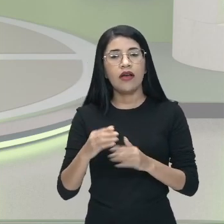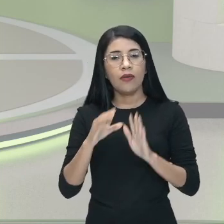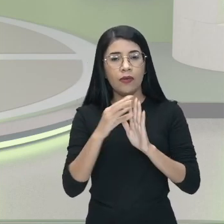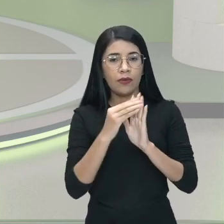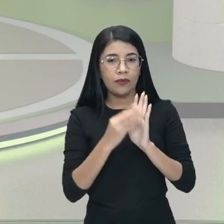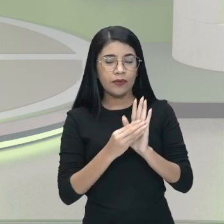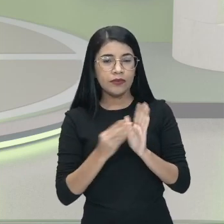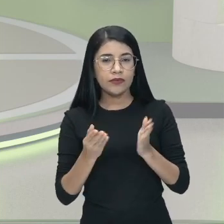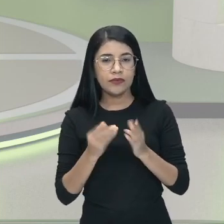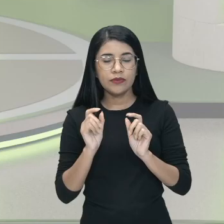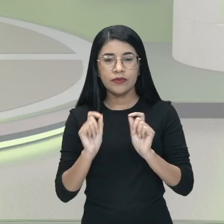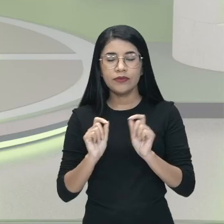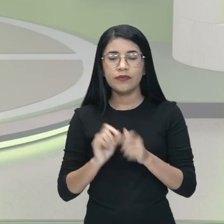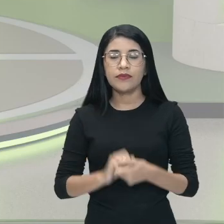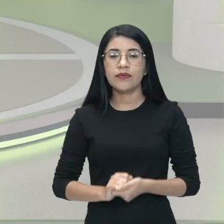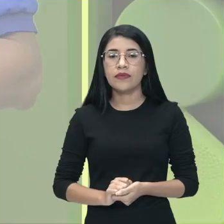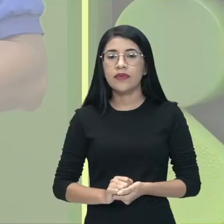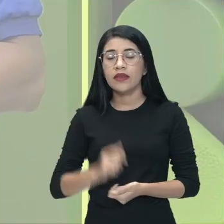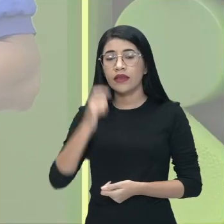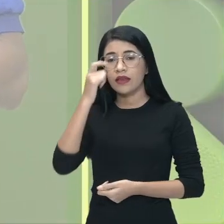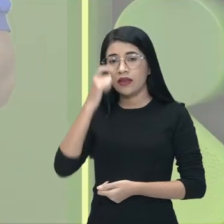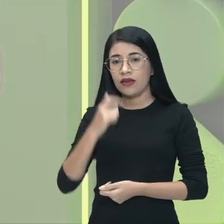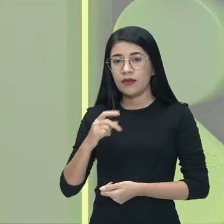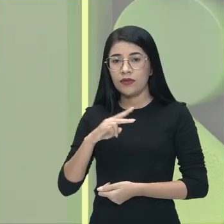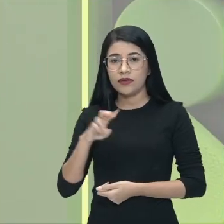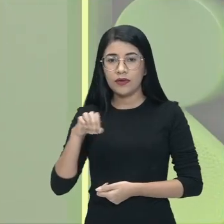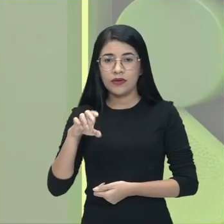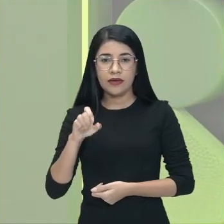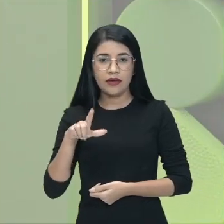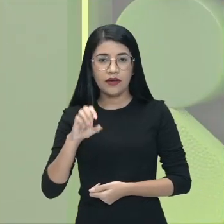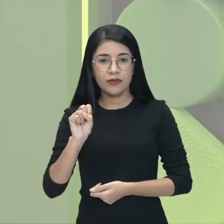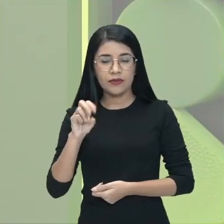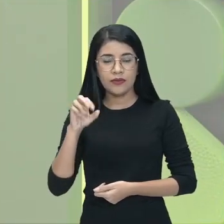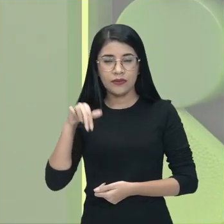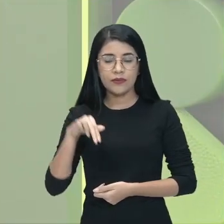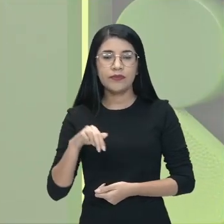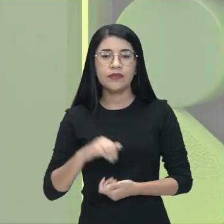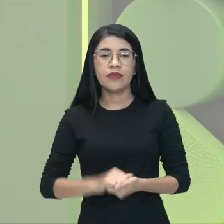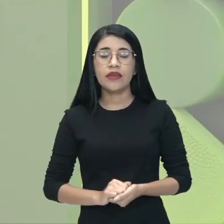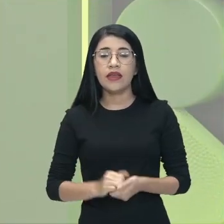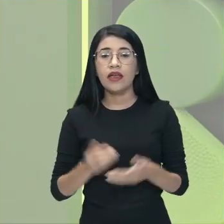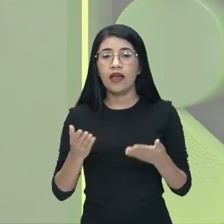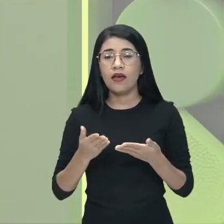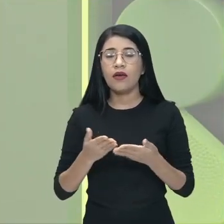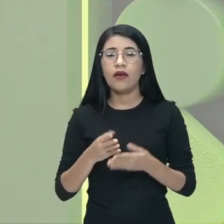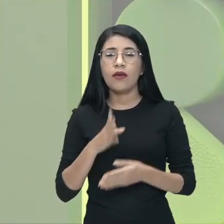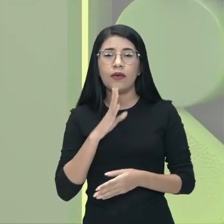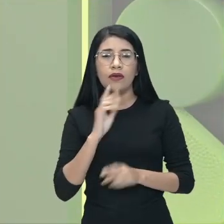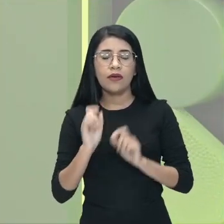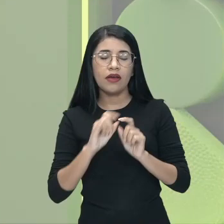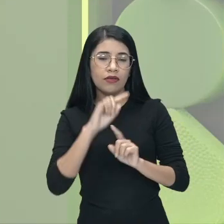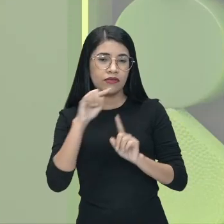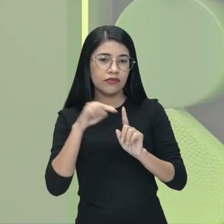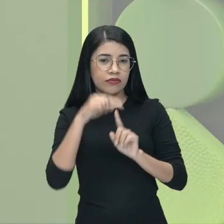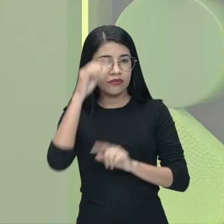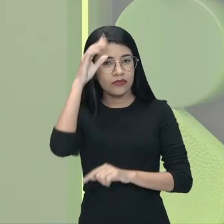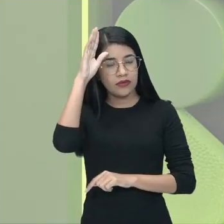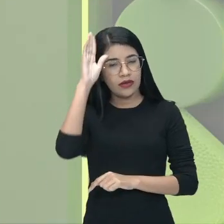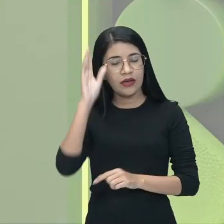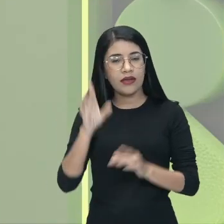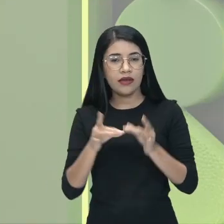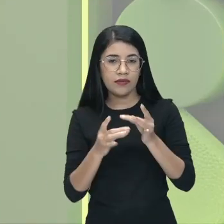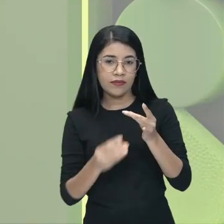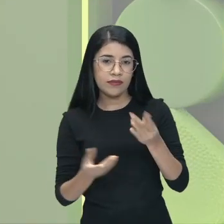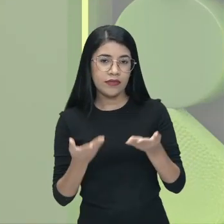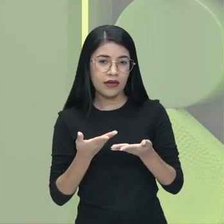conteúdo. Quem fala aqui para vocês é o professor Nelson Bezerra e nós vamos conhecer agora qual é o objeto de conhecimento e o